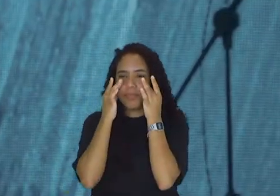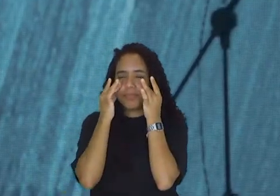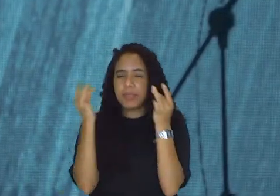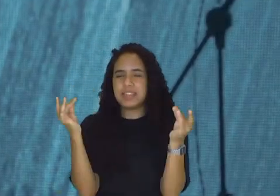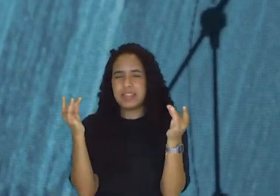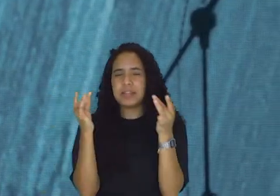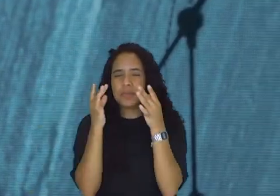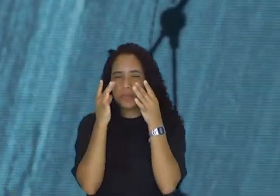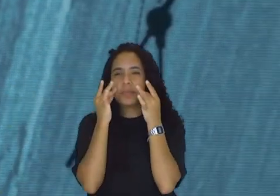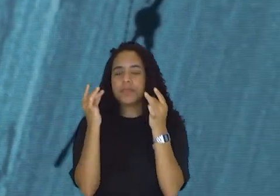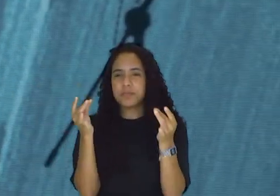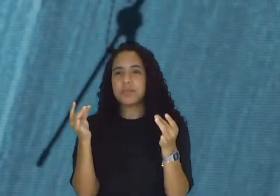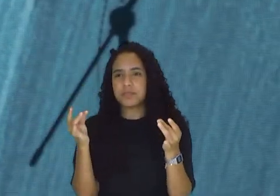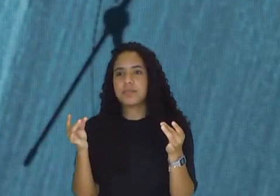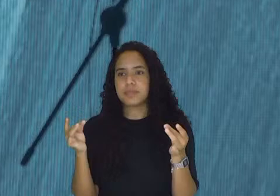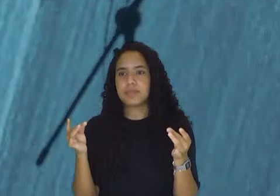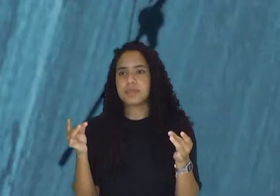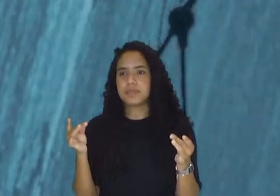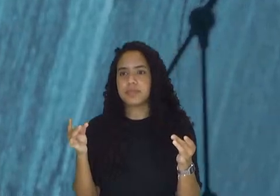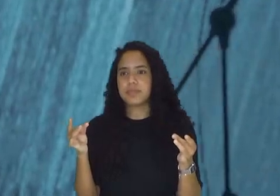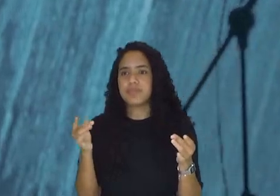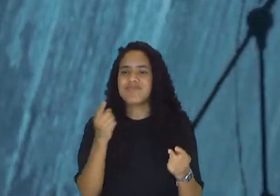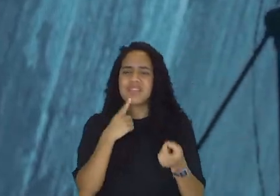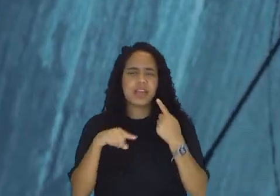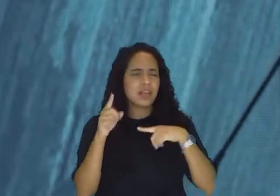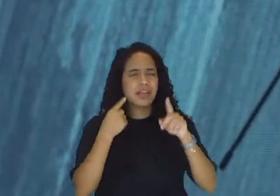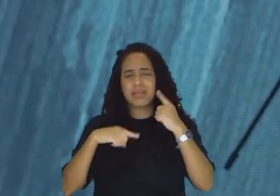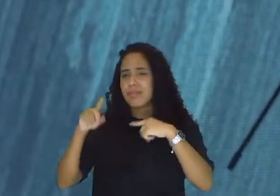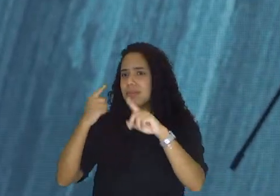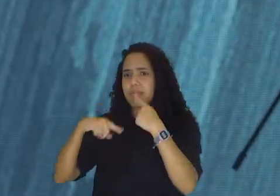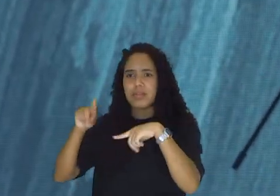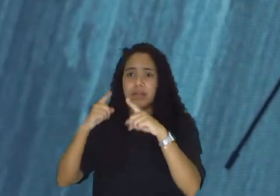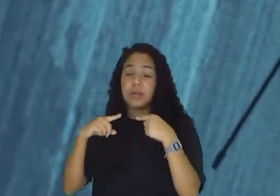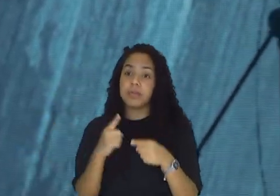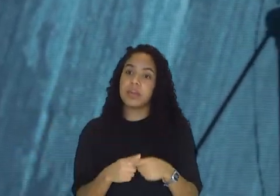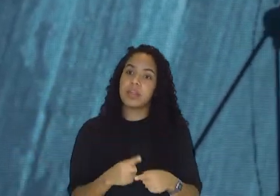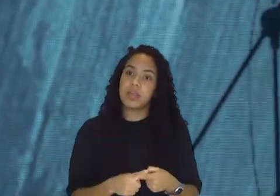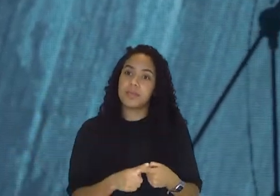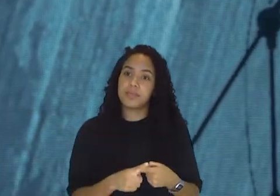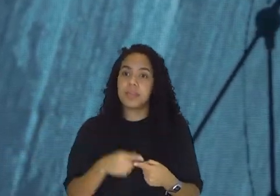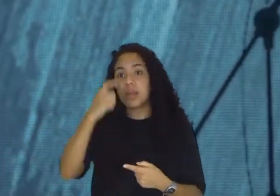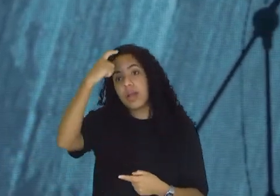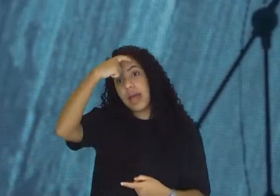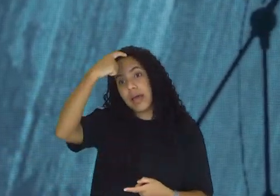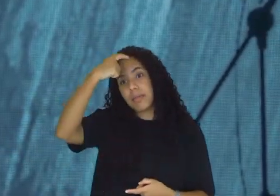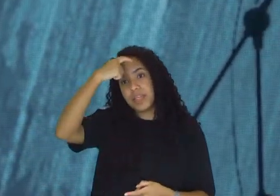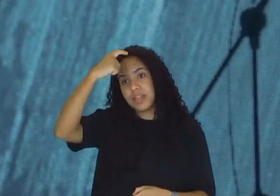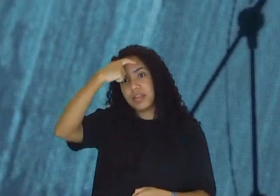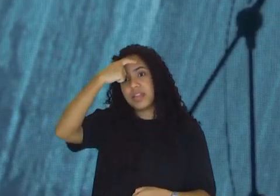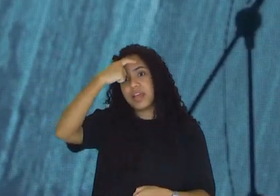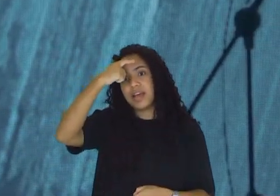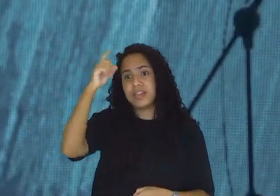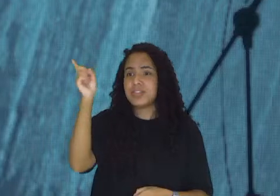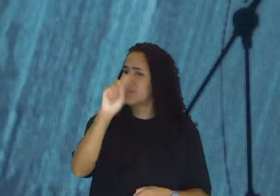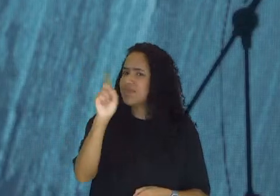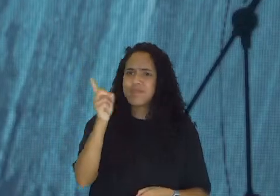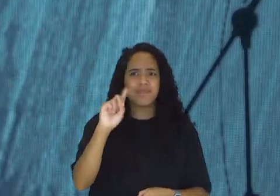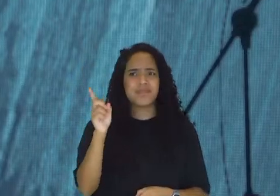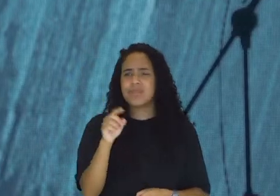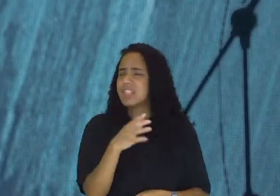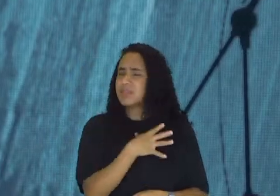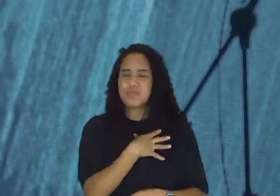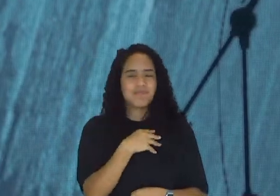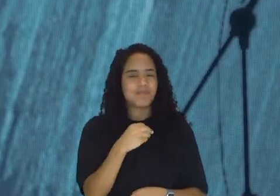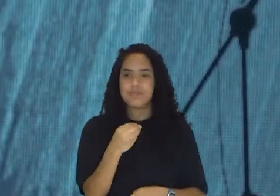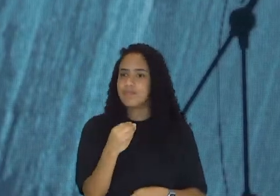mel. Só que a mentalidade deles não era de filho, era de escravo. Eles eram escravos, Deus